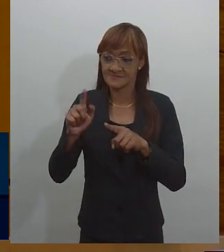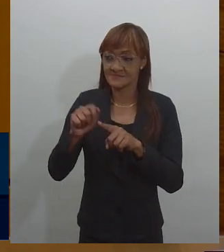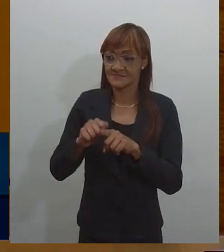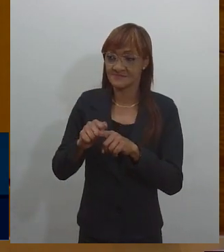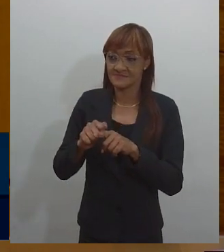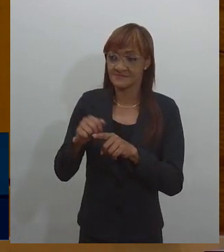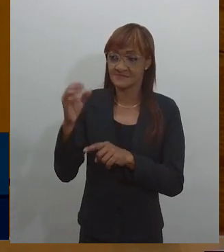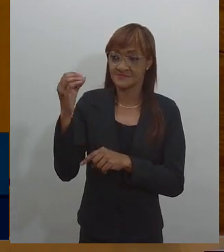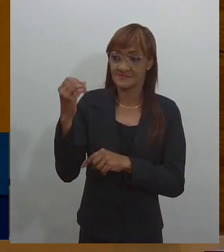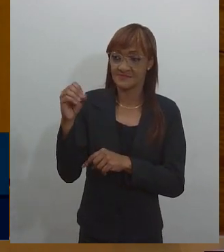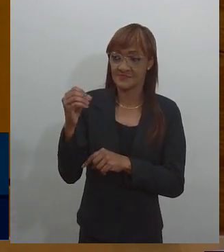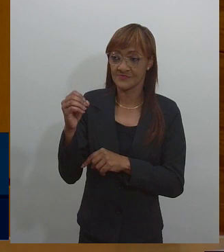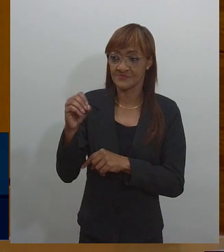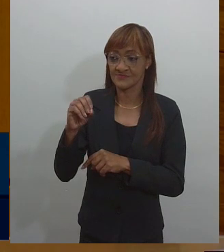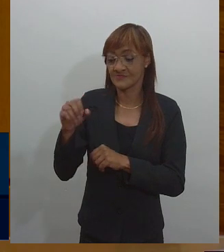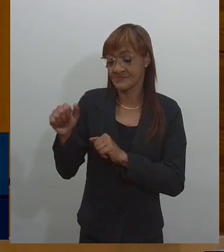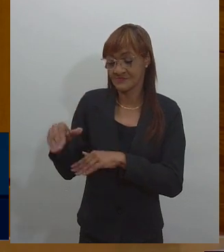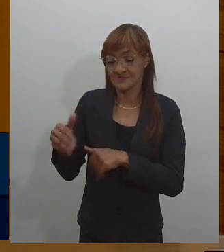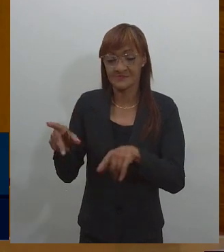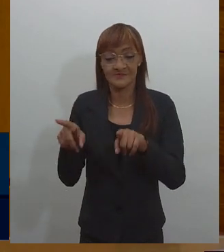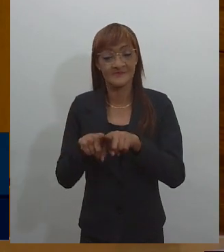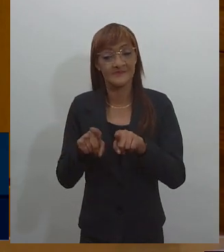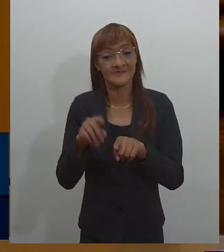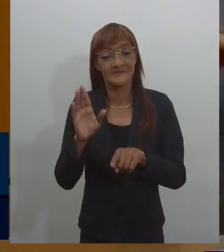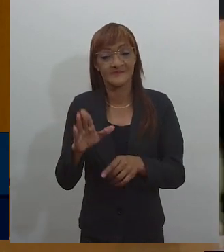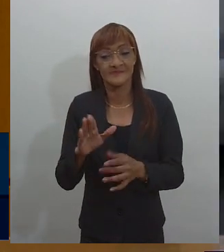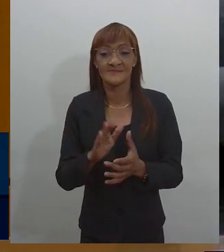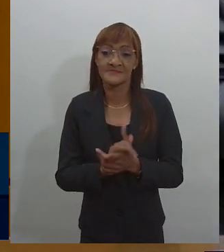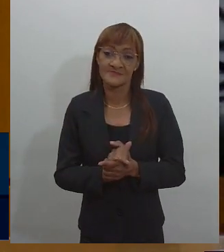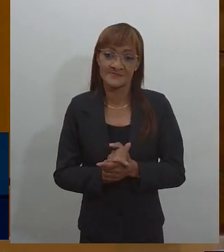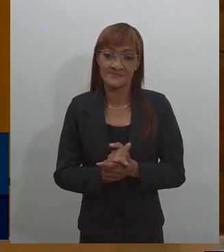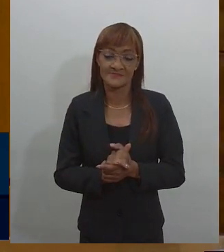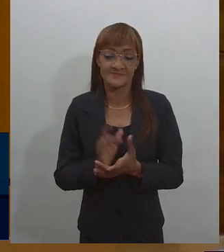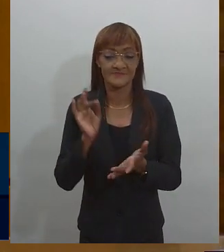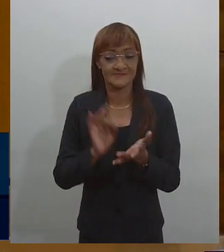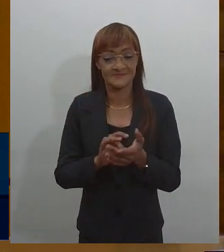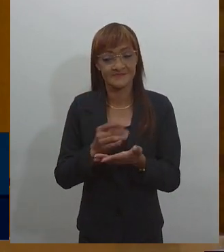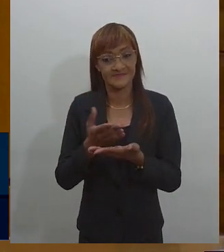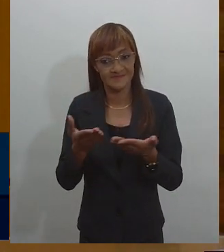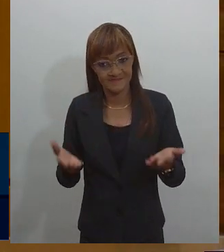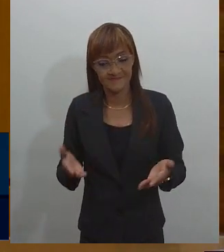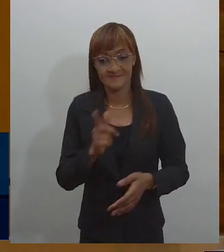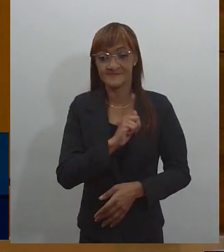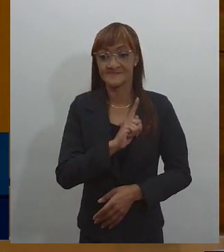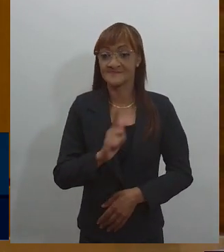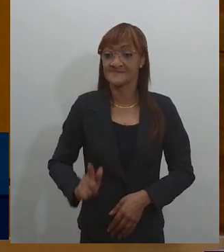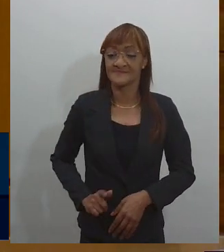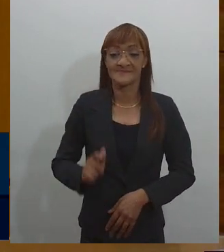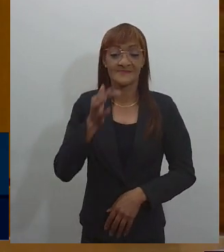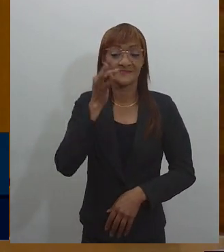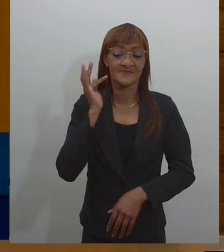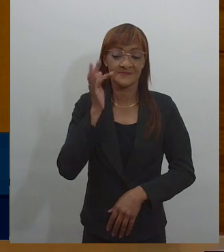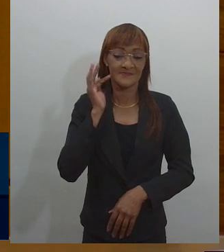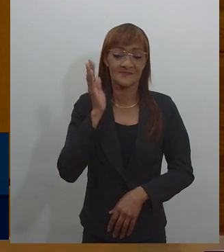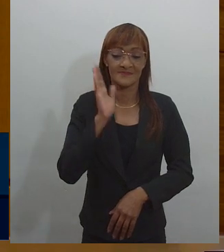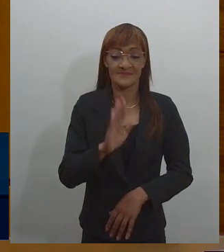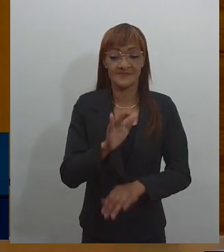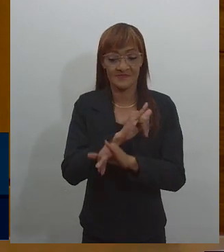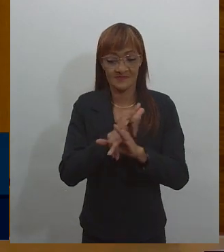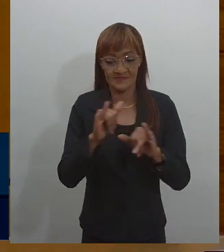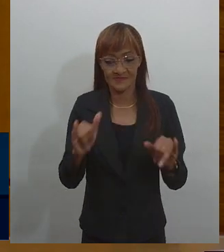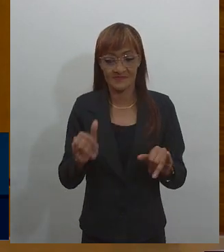realidade nas rodovias. Porque o governador Fábio, como eu disse, já participou do carnaval, já dançou